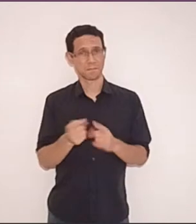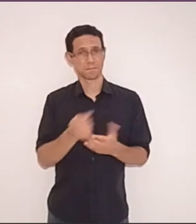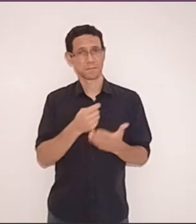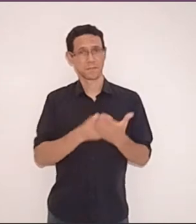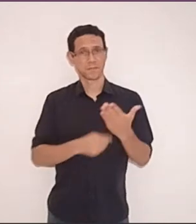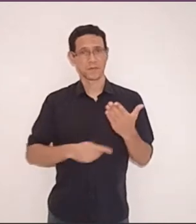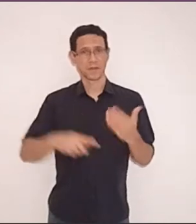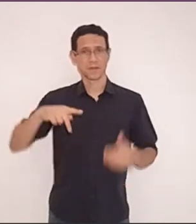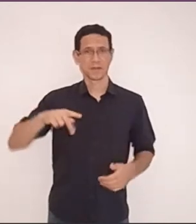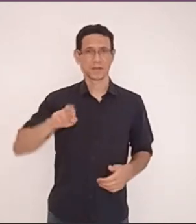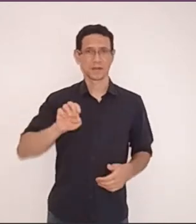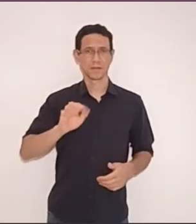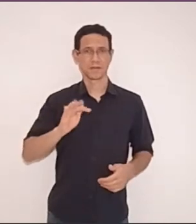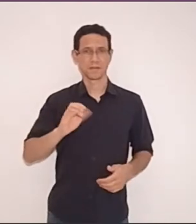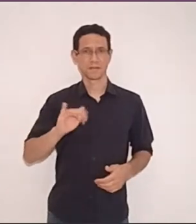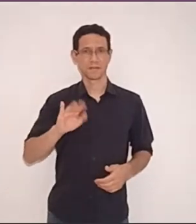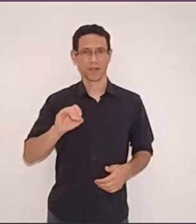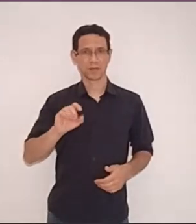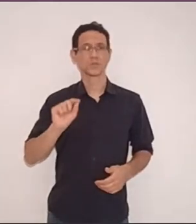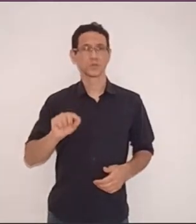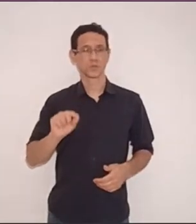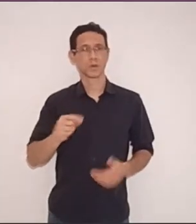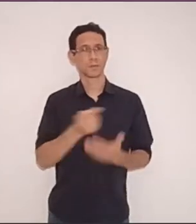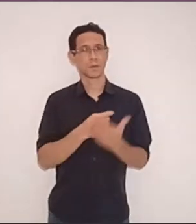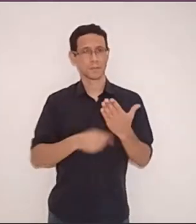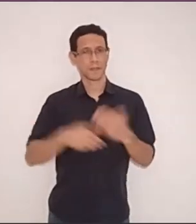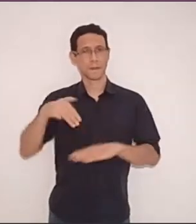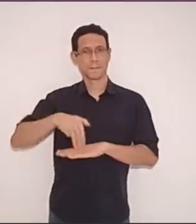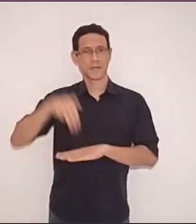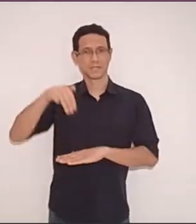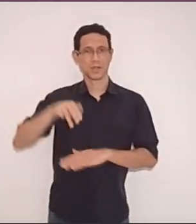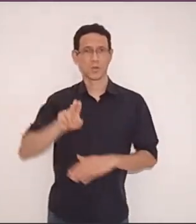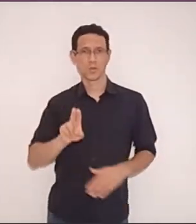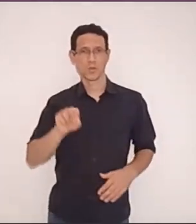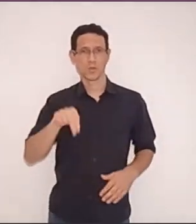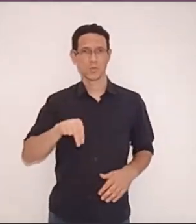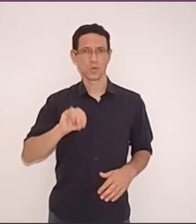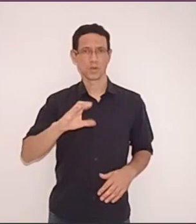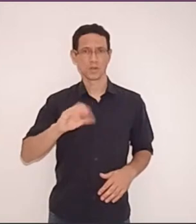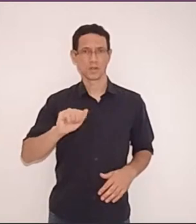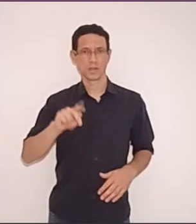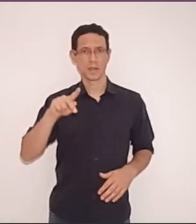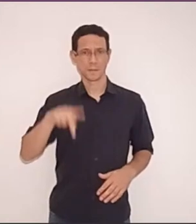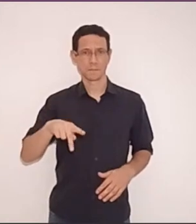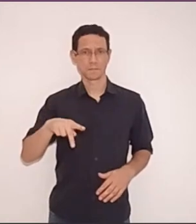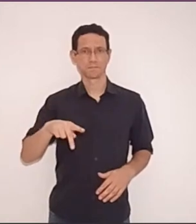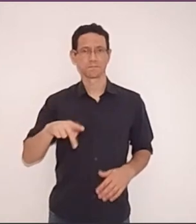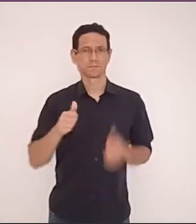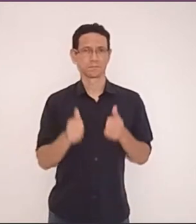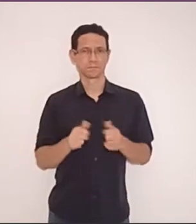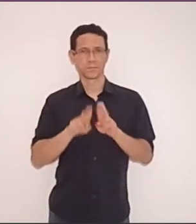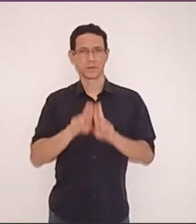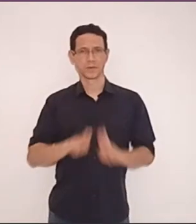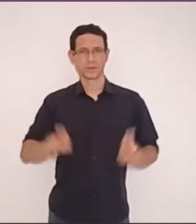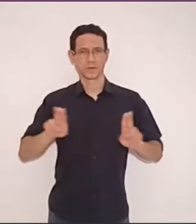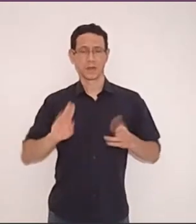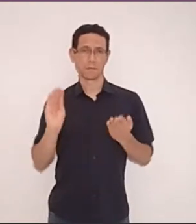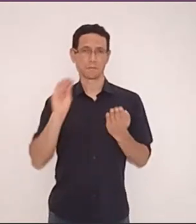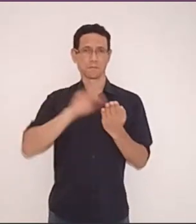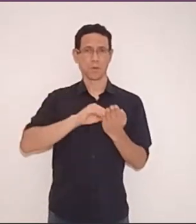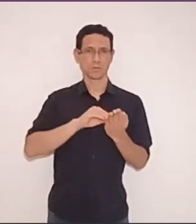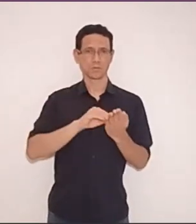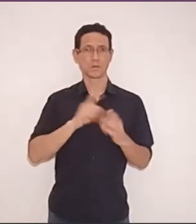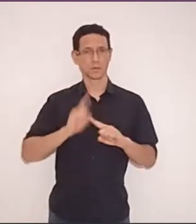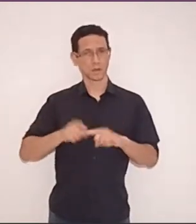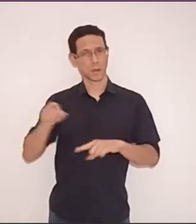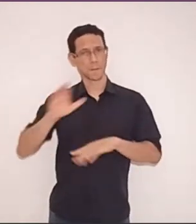do meu livro Ela é uma ela é mestranda da campeã + clareadora também E aí não preocupação fiz questão de